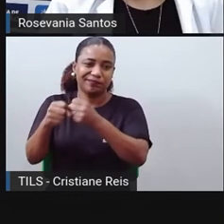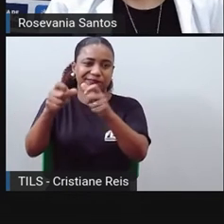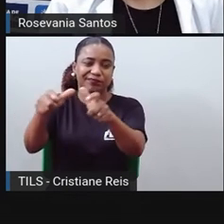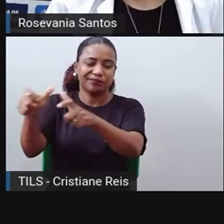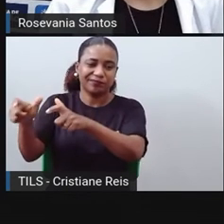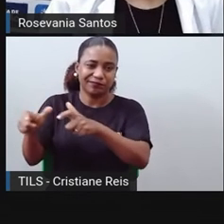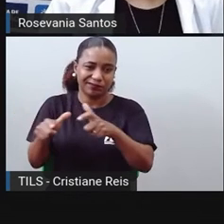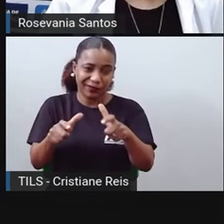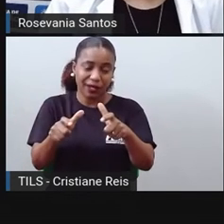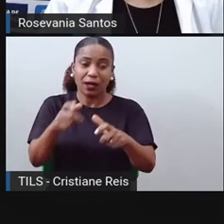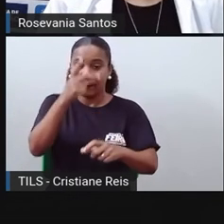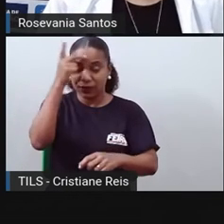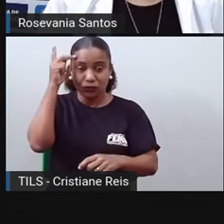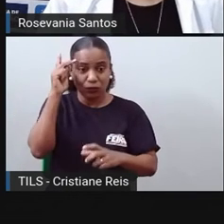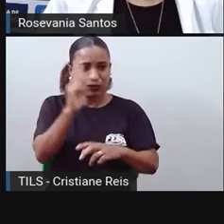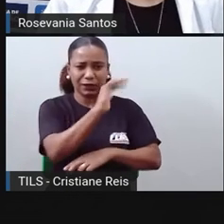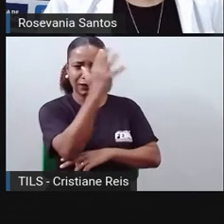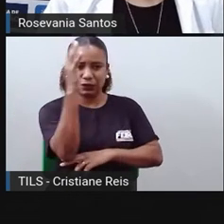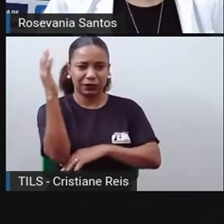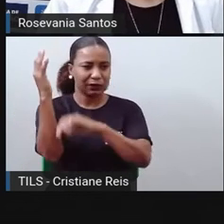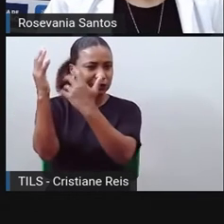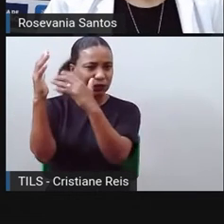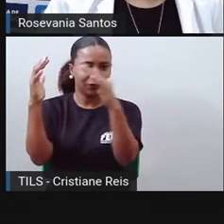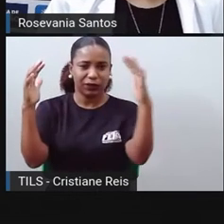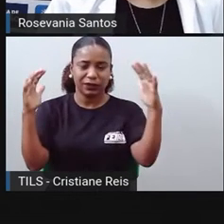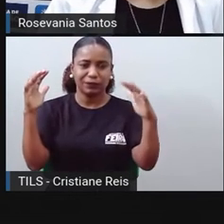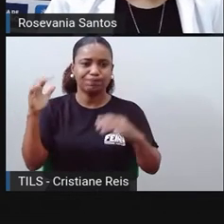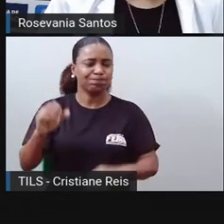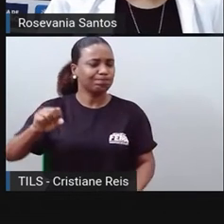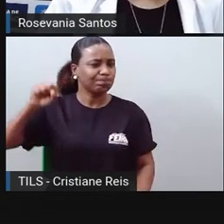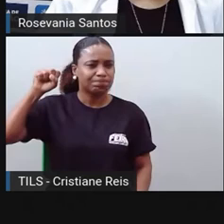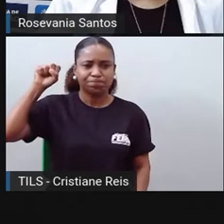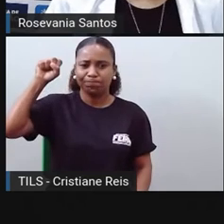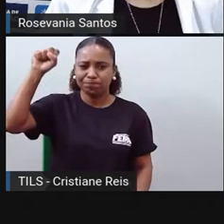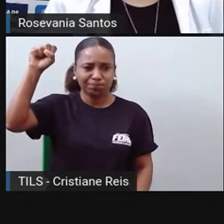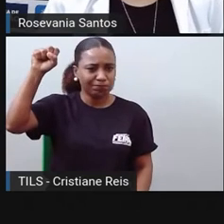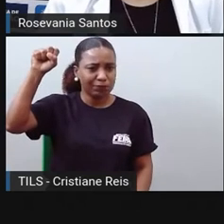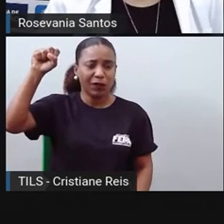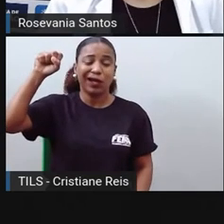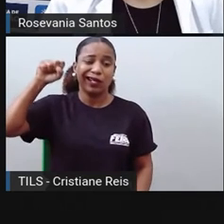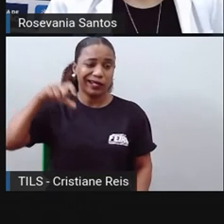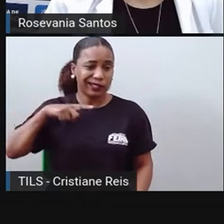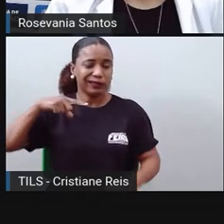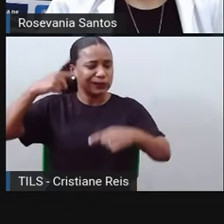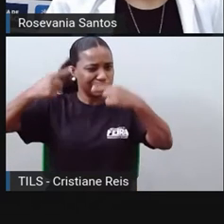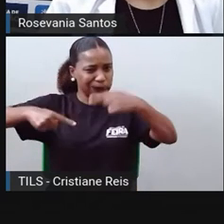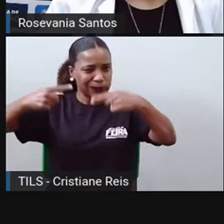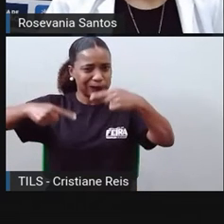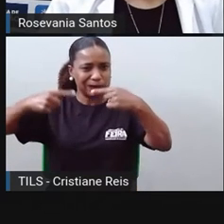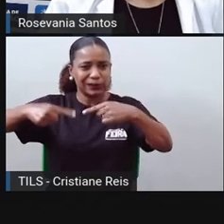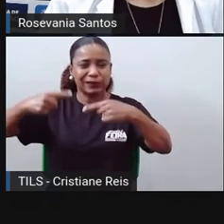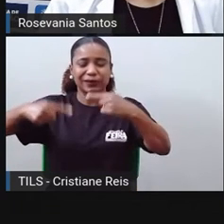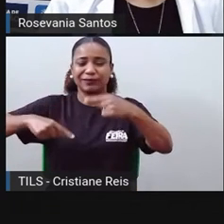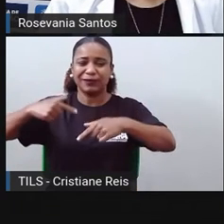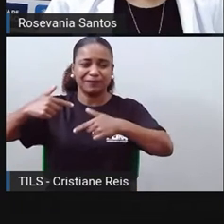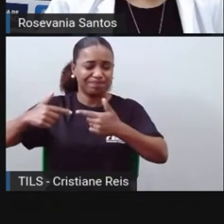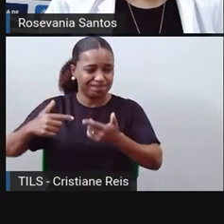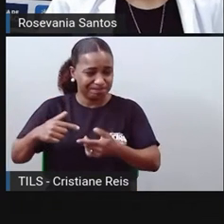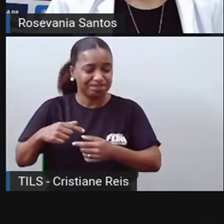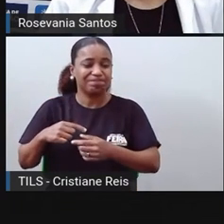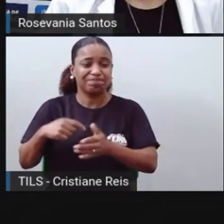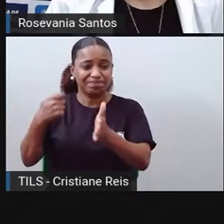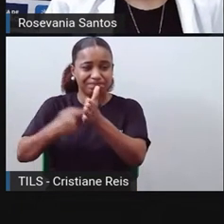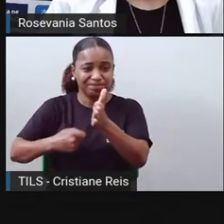com os ambientalistas, né? Então, o ambiente ele sofre nessa retirada de petróleo, nessa retirada de gás natural, mas